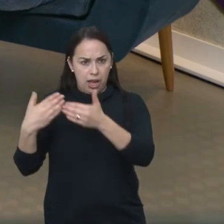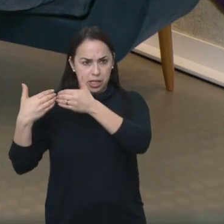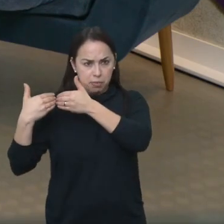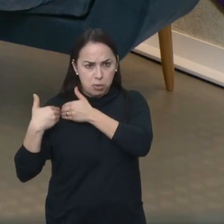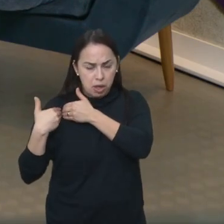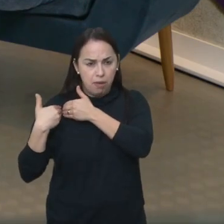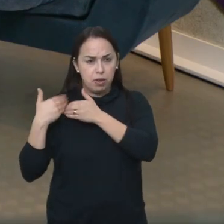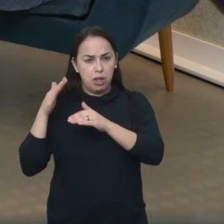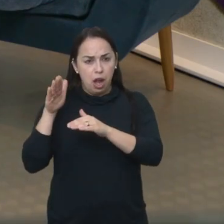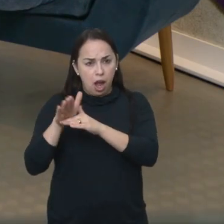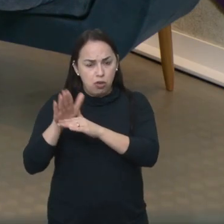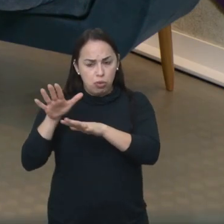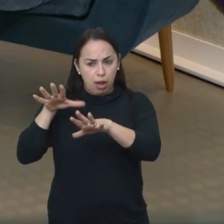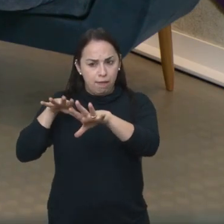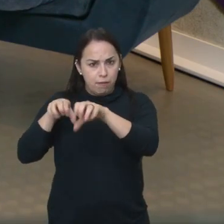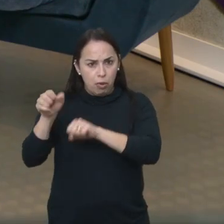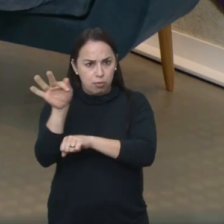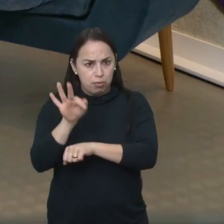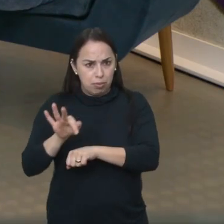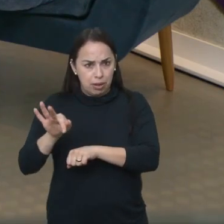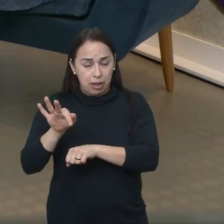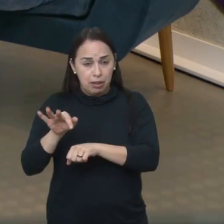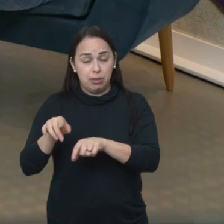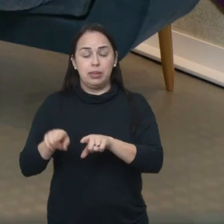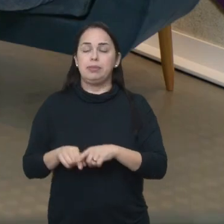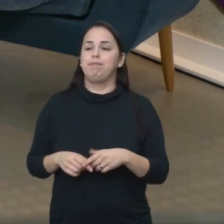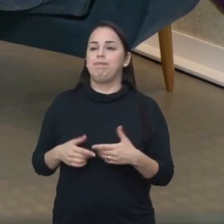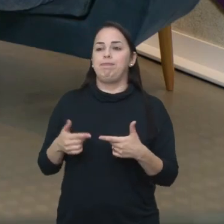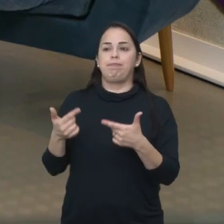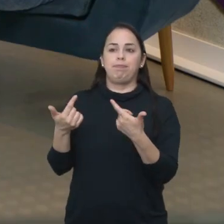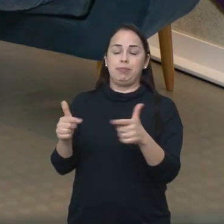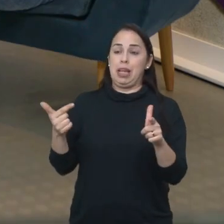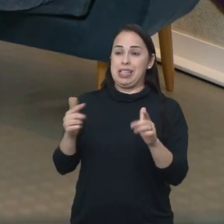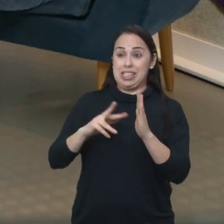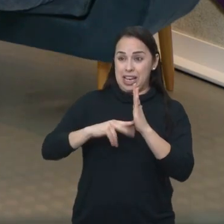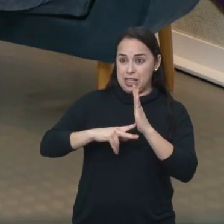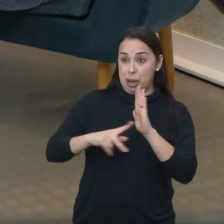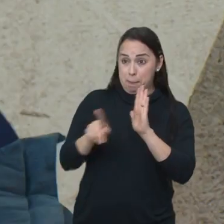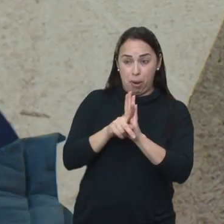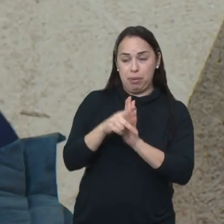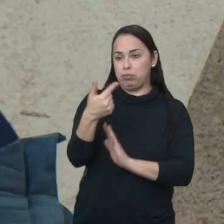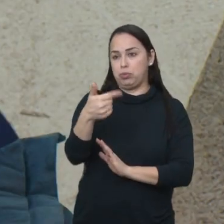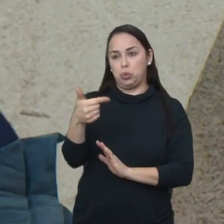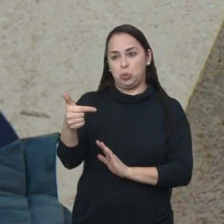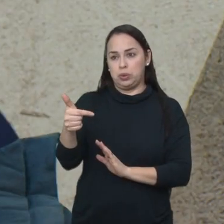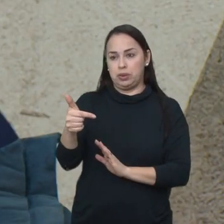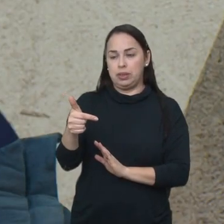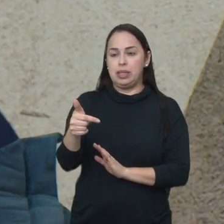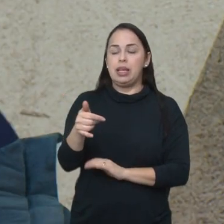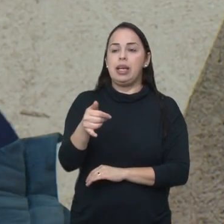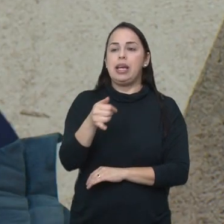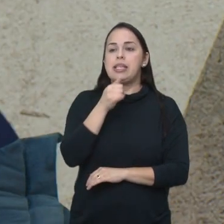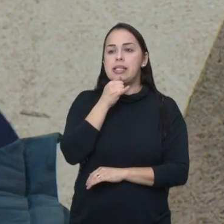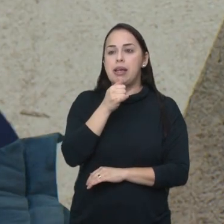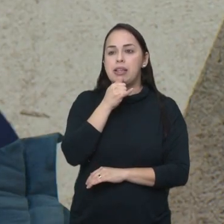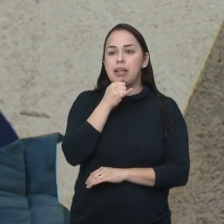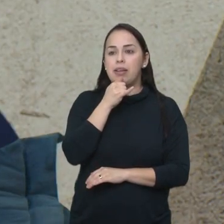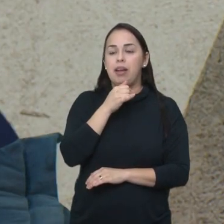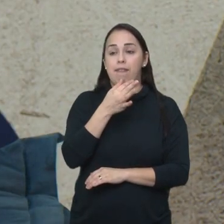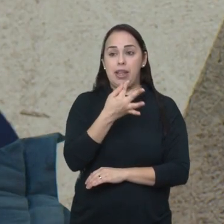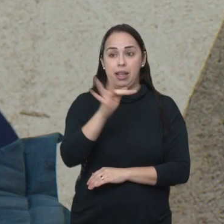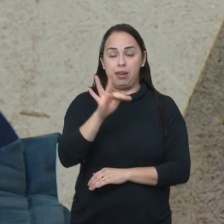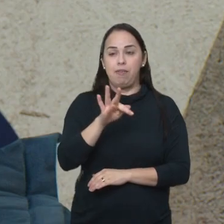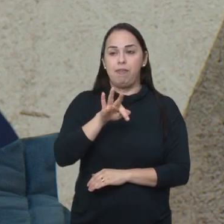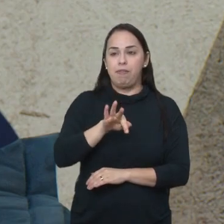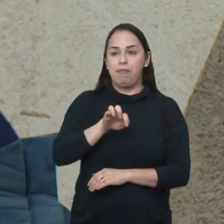responsável pela formação desses profissionais? Nós ainda não temos um sindicato, por exemplo, né? Então, nós temos